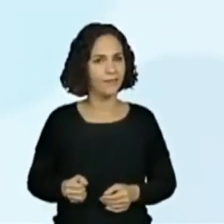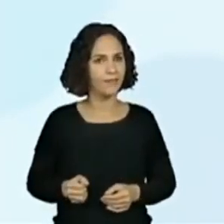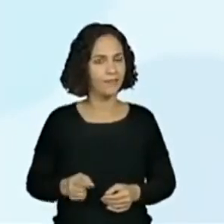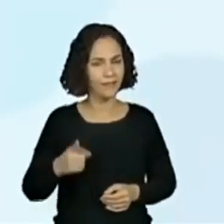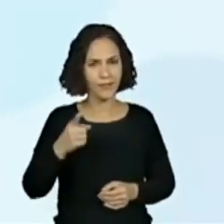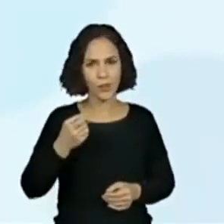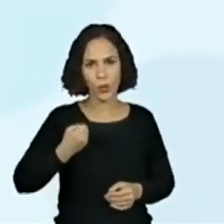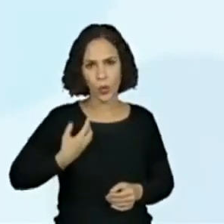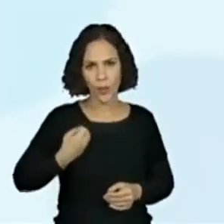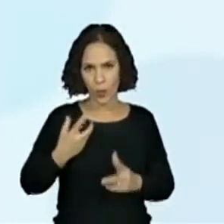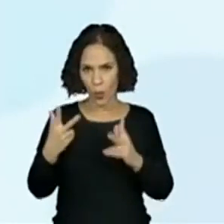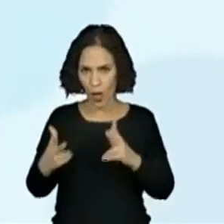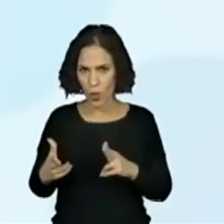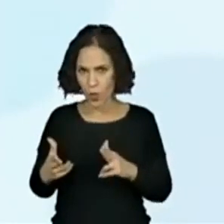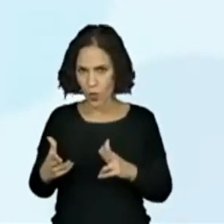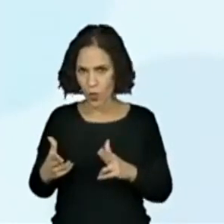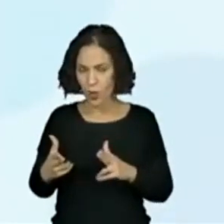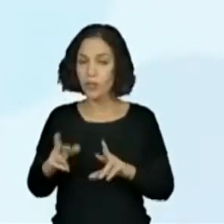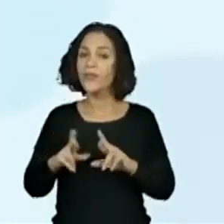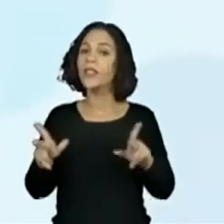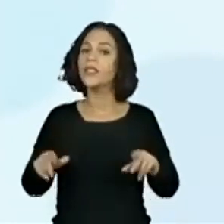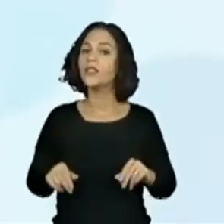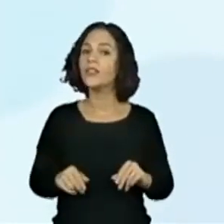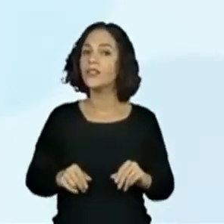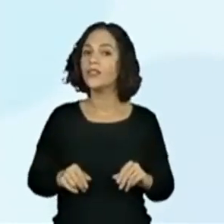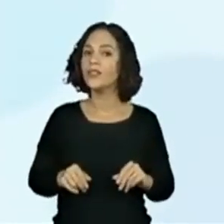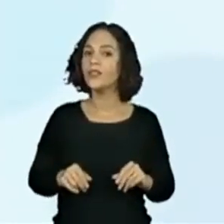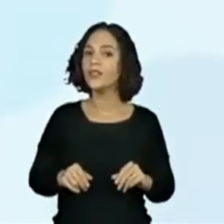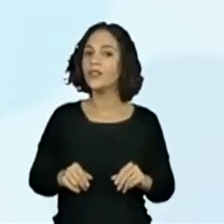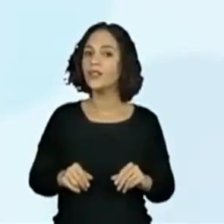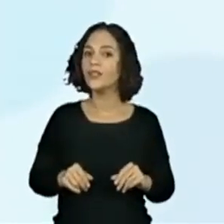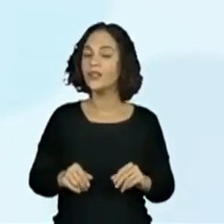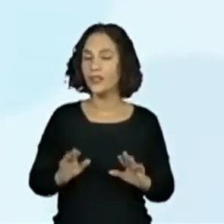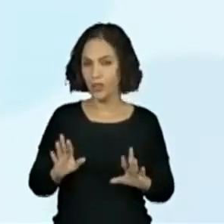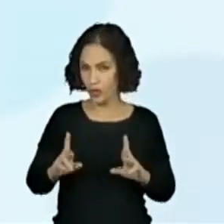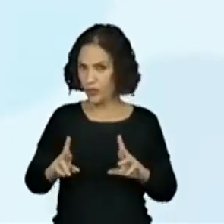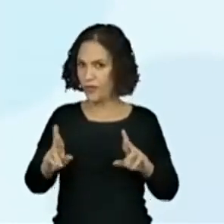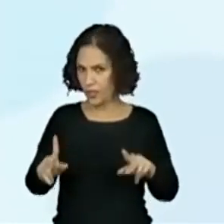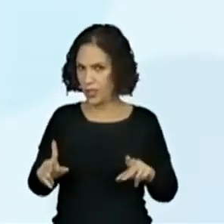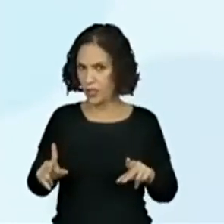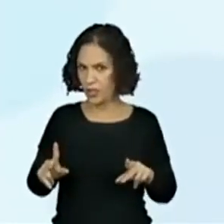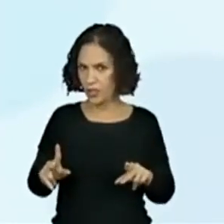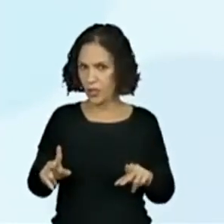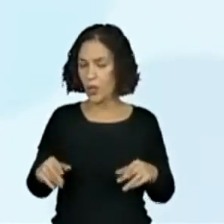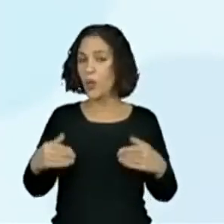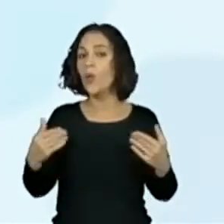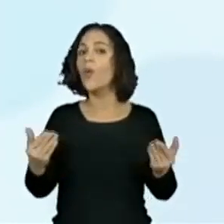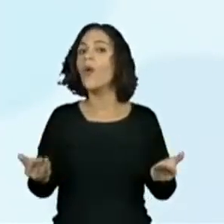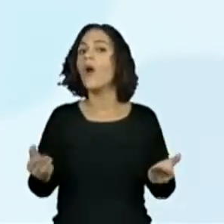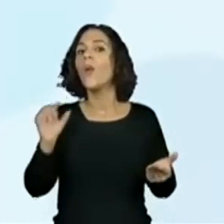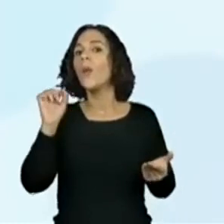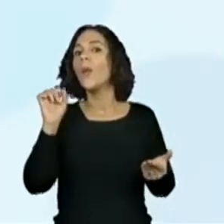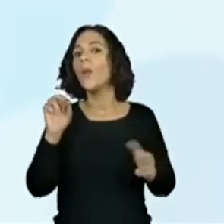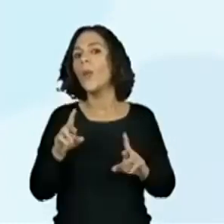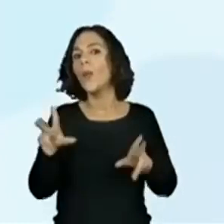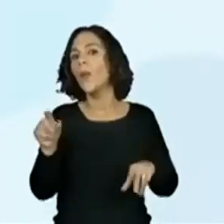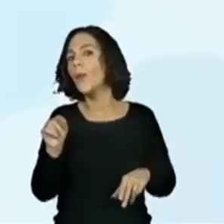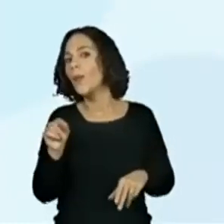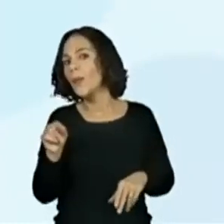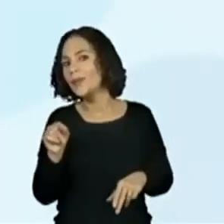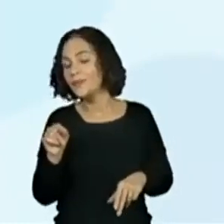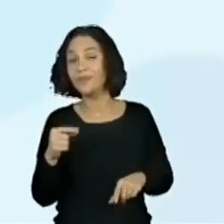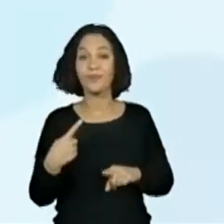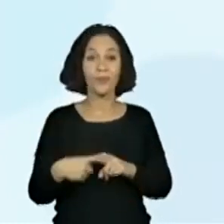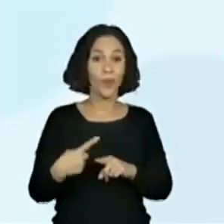valor do anterior ou é diferente? Se é diferente, qual que é o valor de diferença, né? O que está ali?